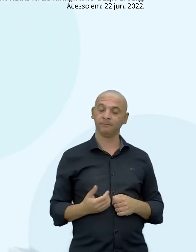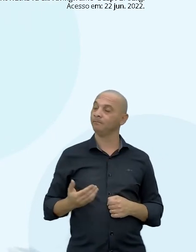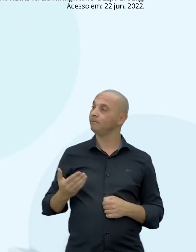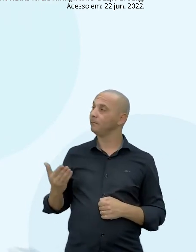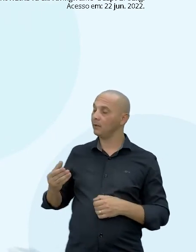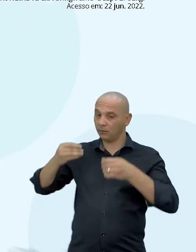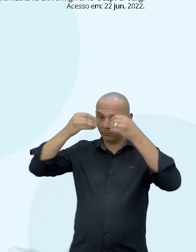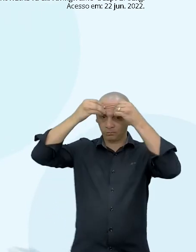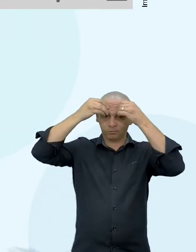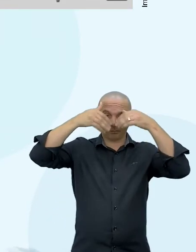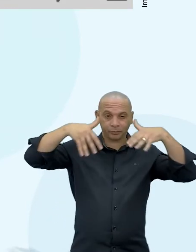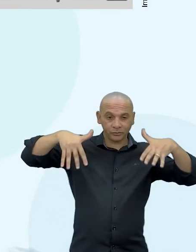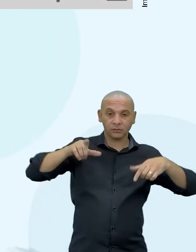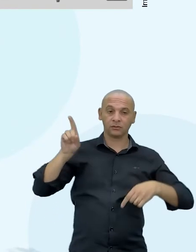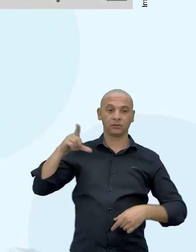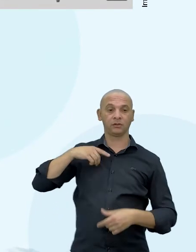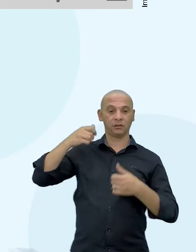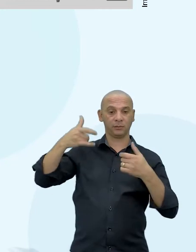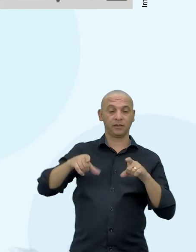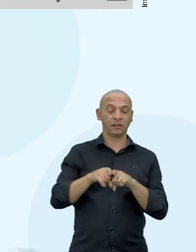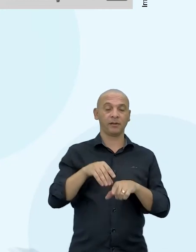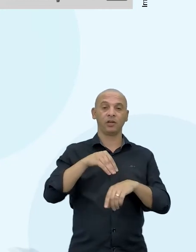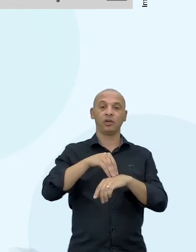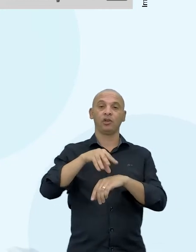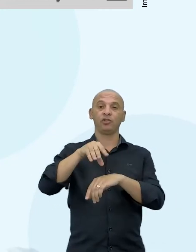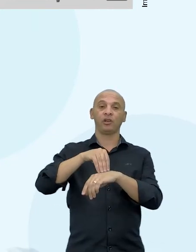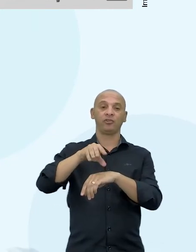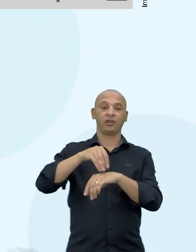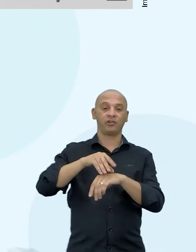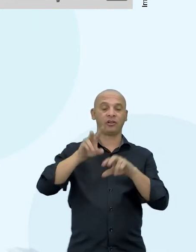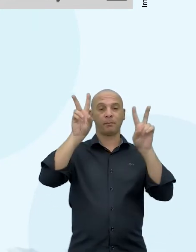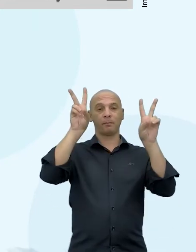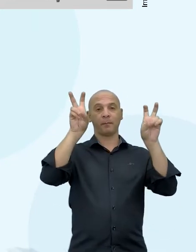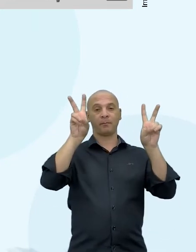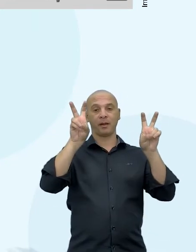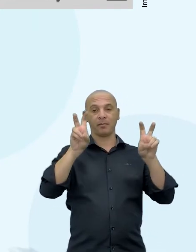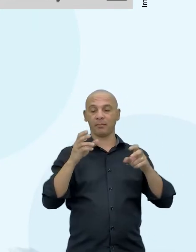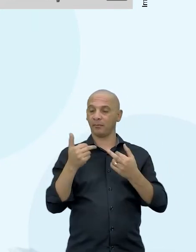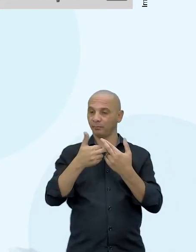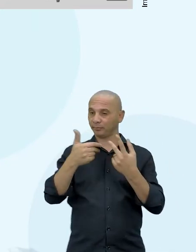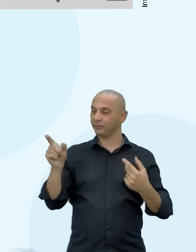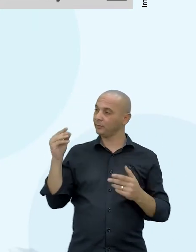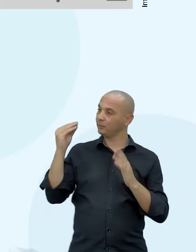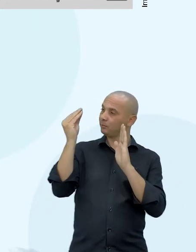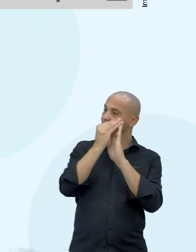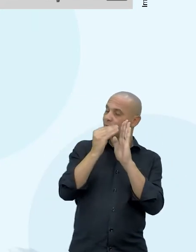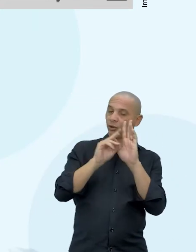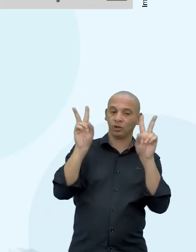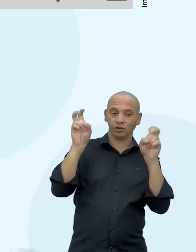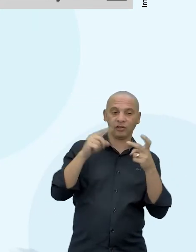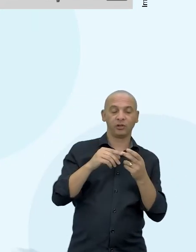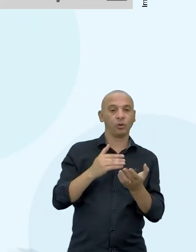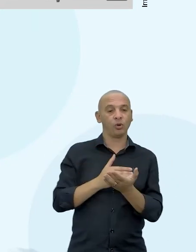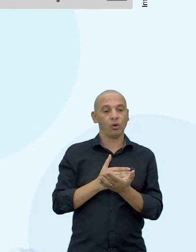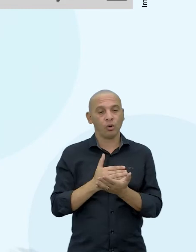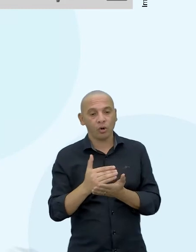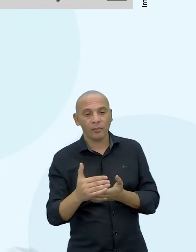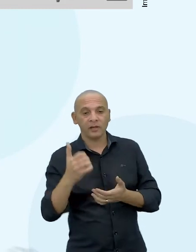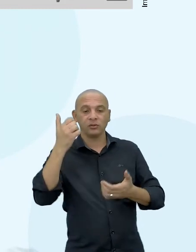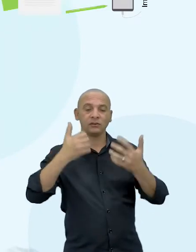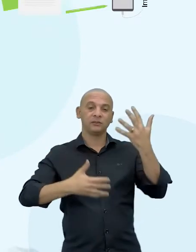uma sugestão. Quem fez foi o Marcelo, que é um maravilhoso, que é do currículo de sócio. Ele fez esse mapa mental. Aqui